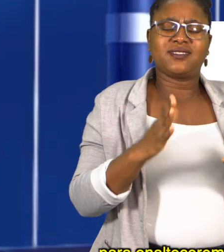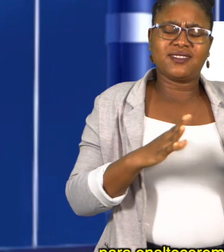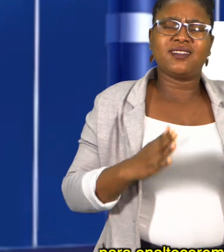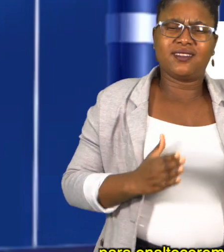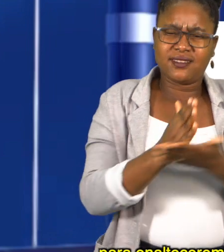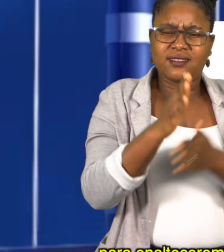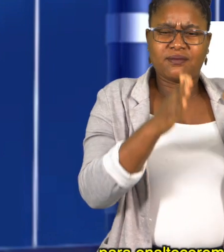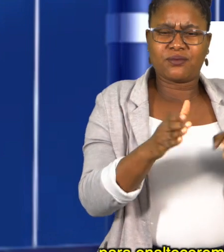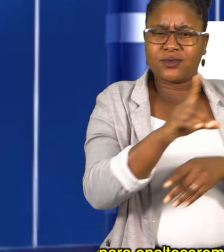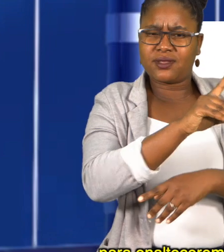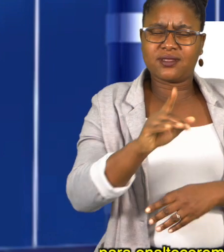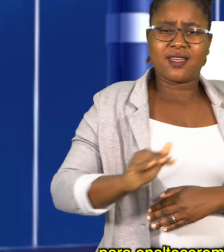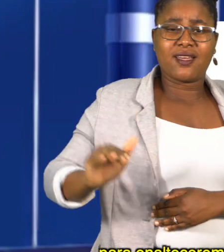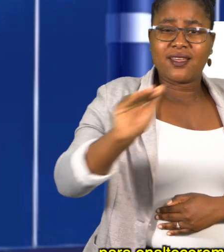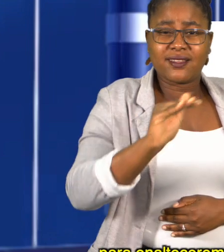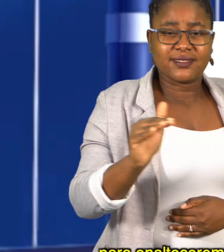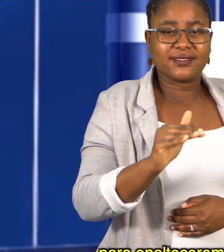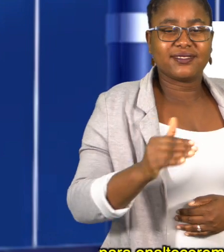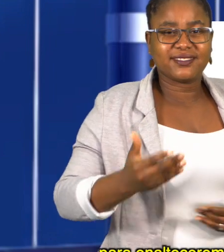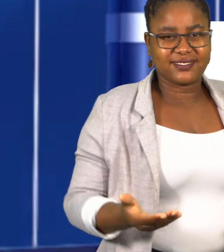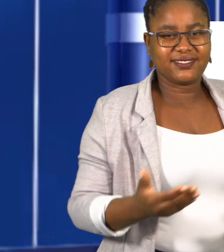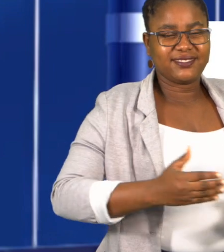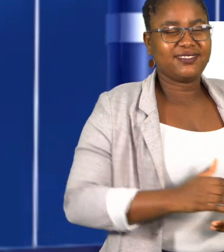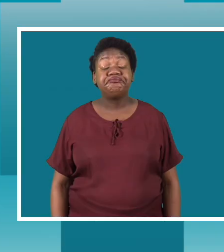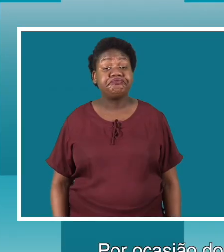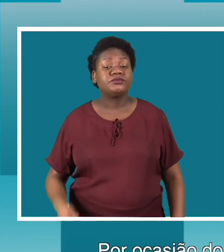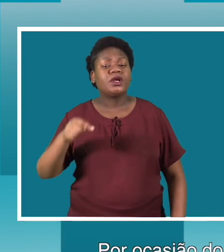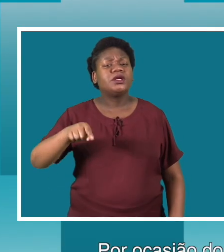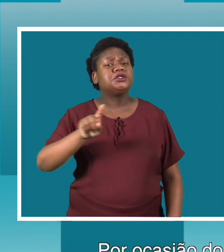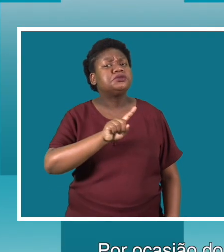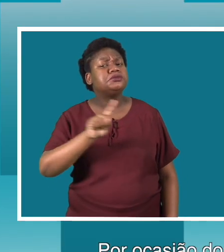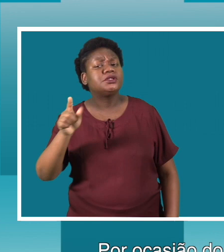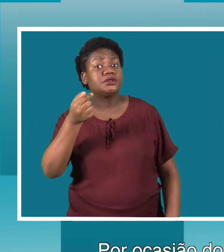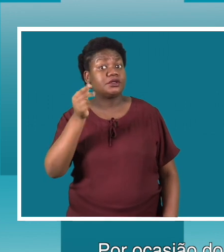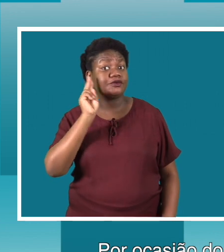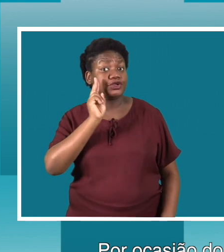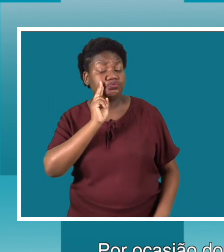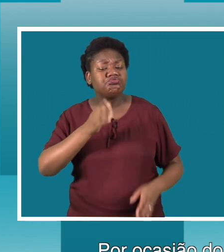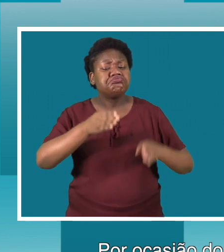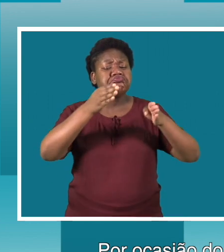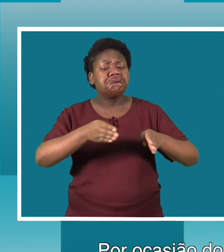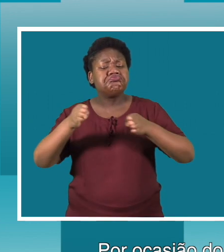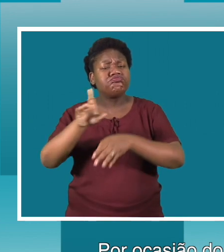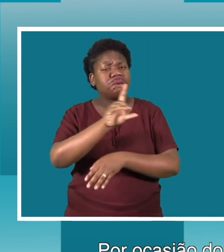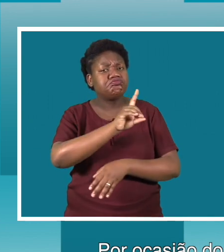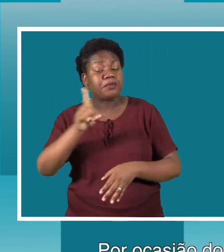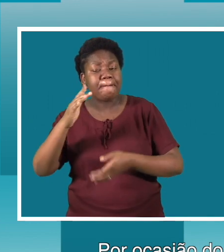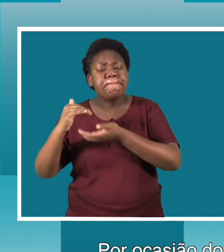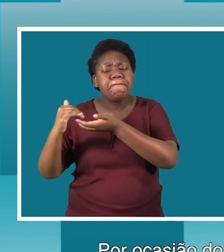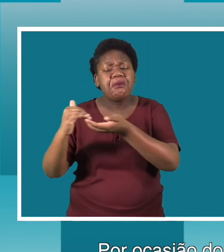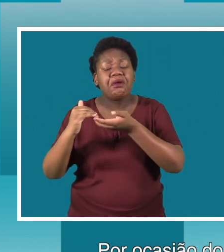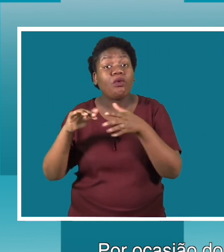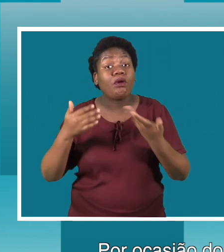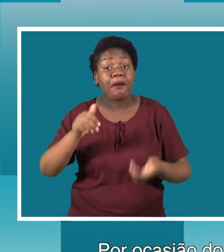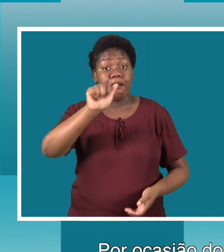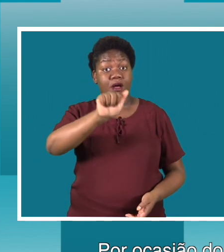Manica para enaltecerem os direitos desta camada social. Por ocasião do mês da pessoa com deficiência, a TV